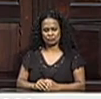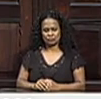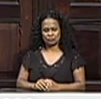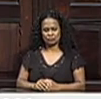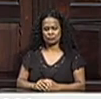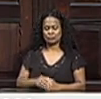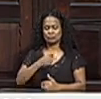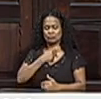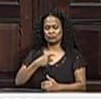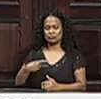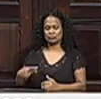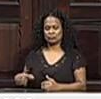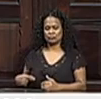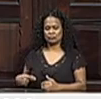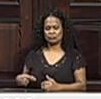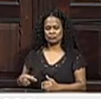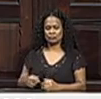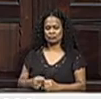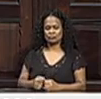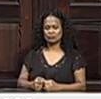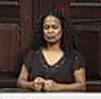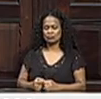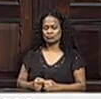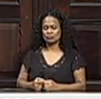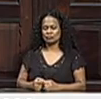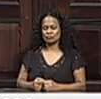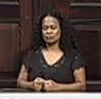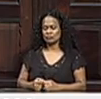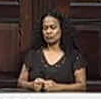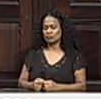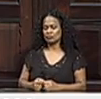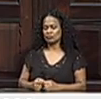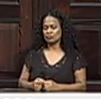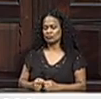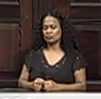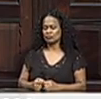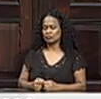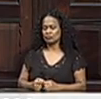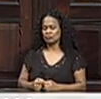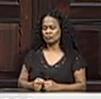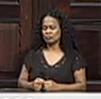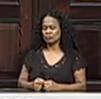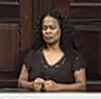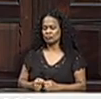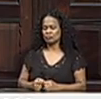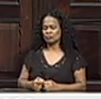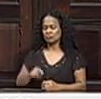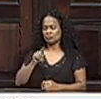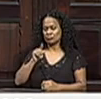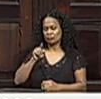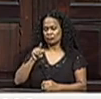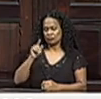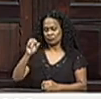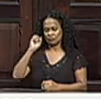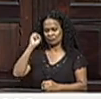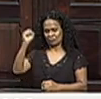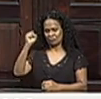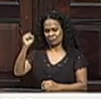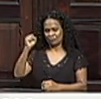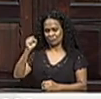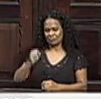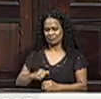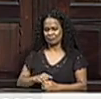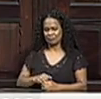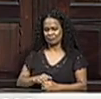Senhor presidente, é um prazer cumprimentá-lo e vê-lo lá na avenida. Diz que o senhor vai desfilar, vai ser campeão. Vai